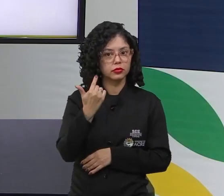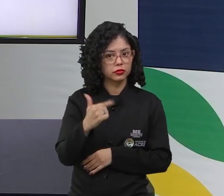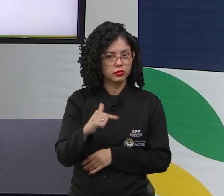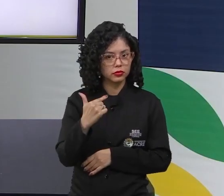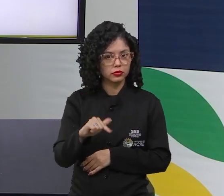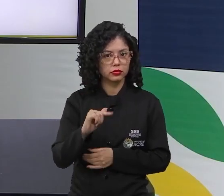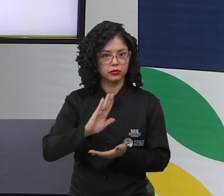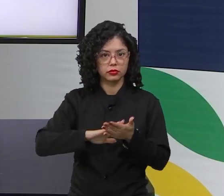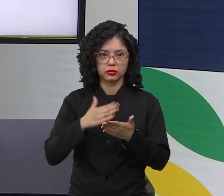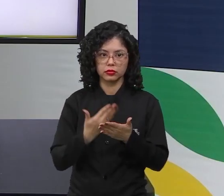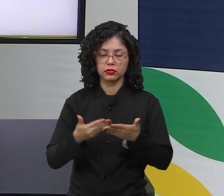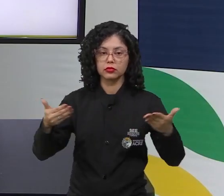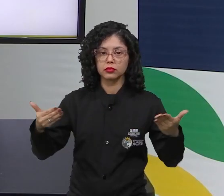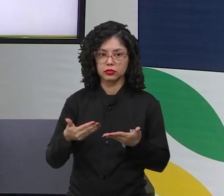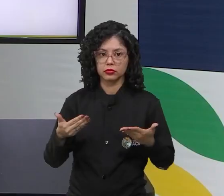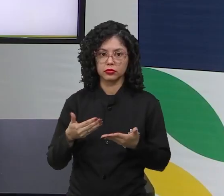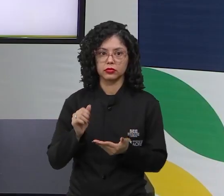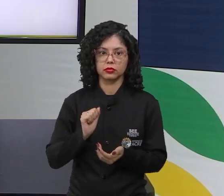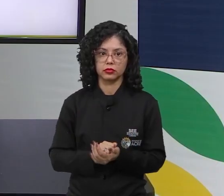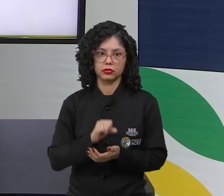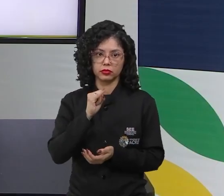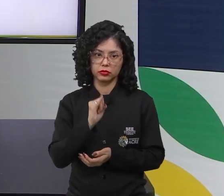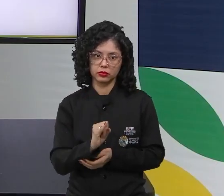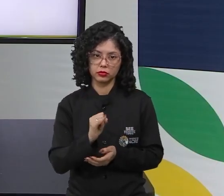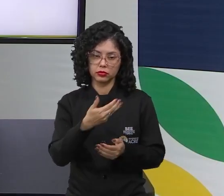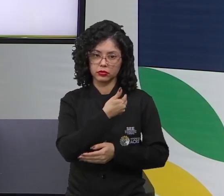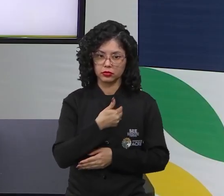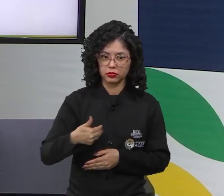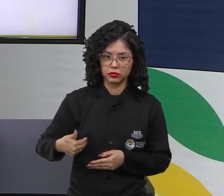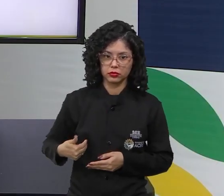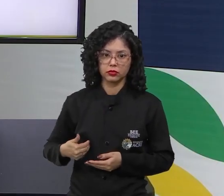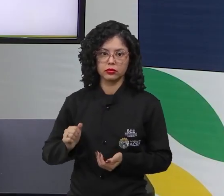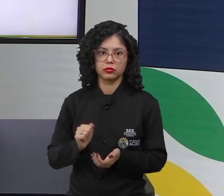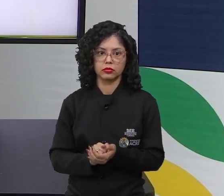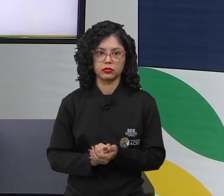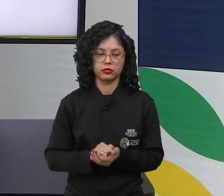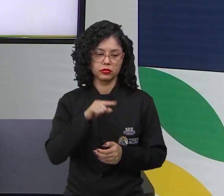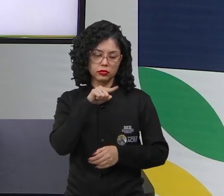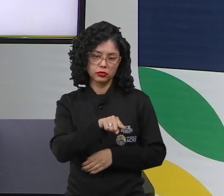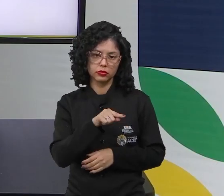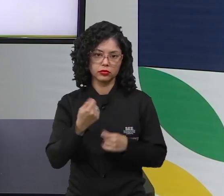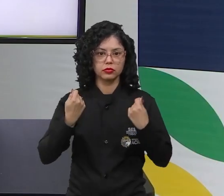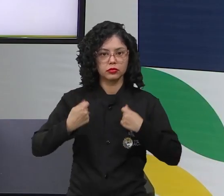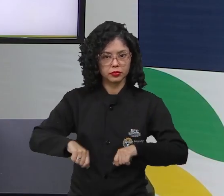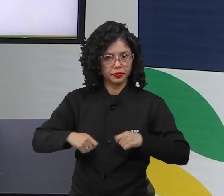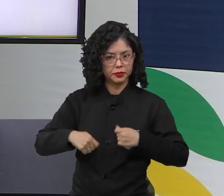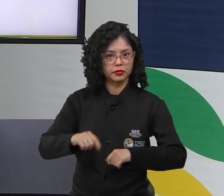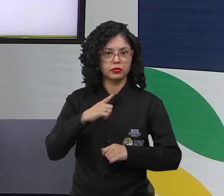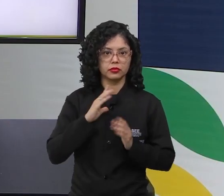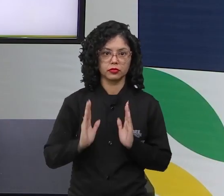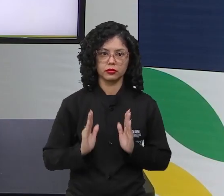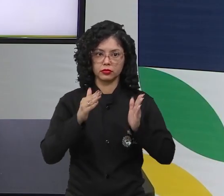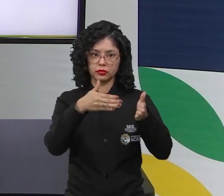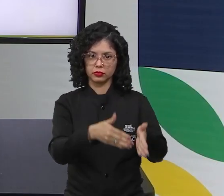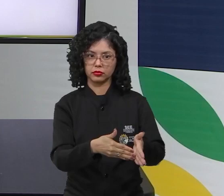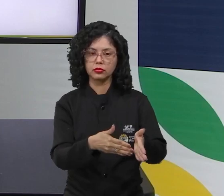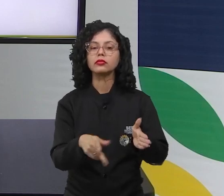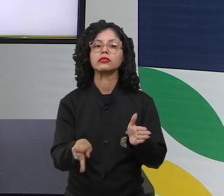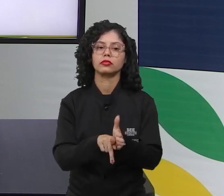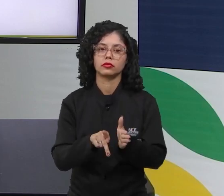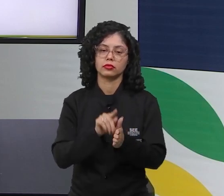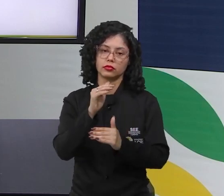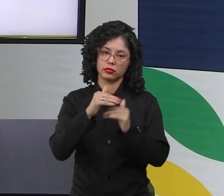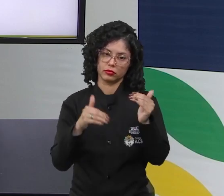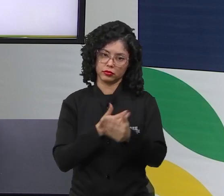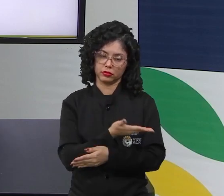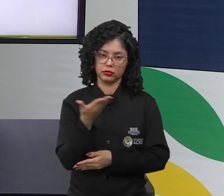tinham intérpretes. Agora, imagina só, se eu tenho um público eleitor ali e eu preciso chegar, atingir a